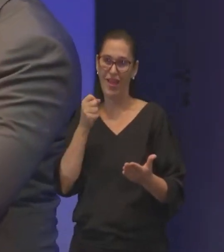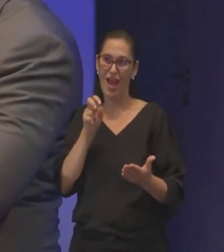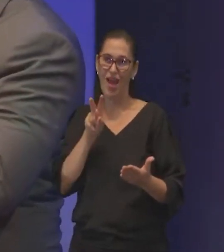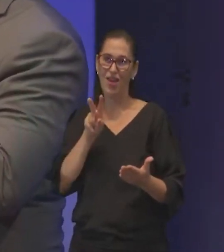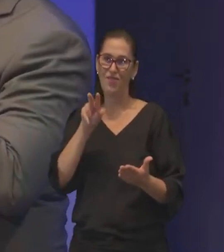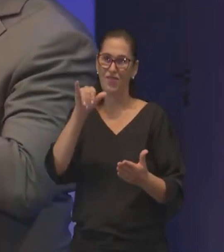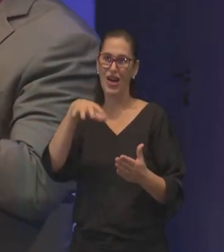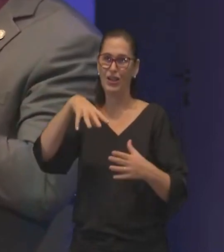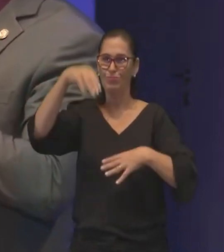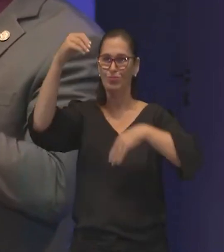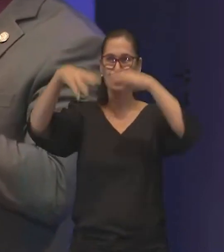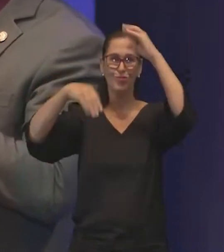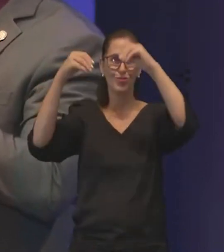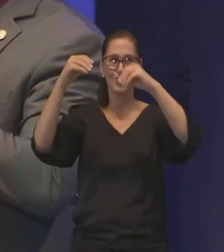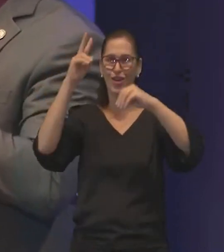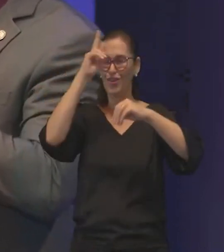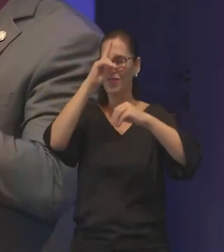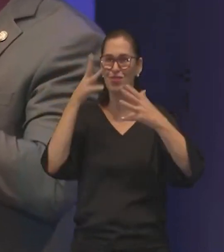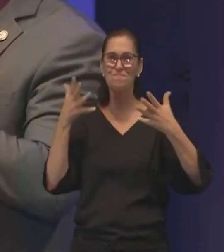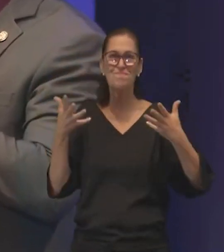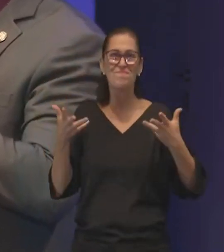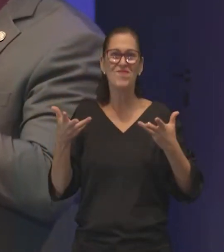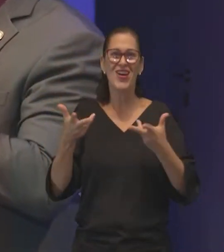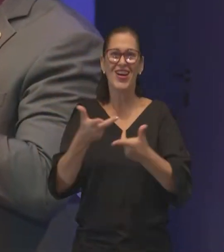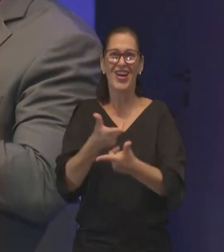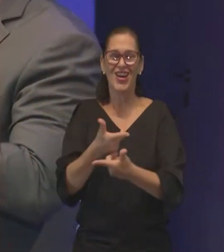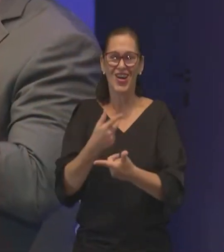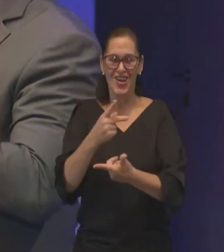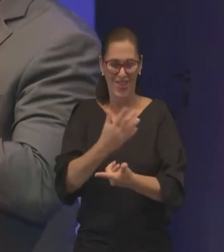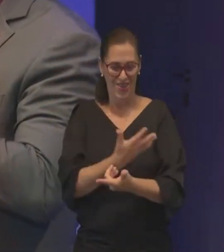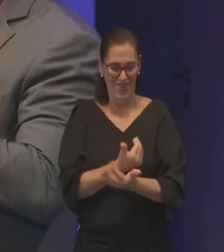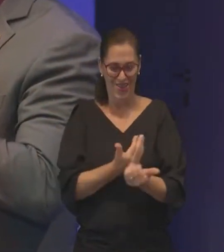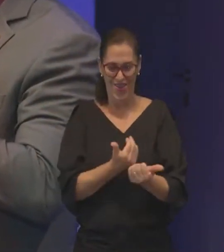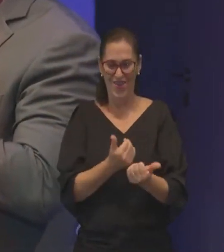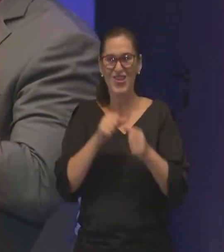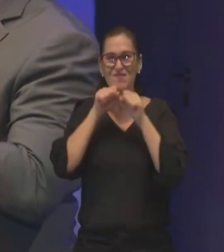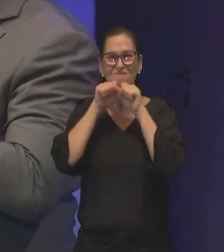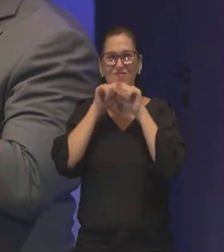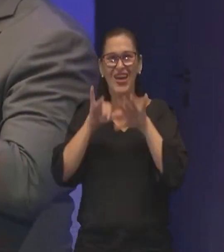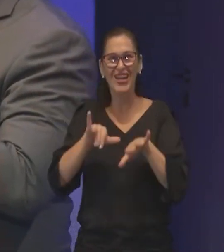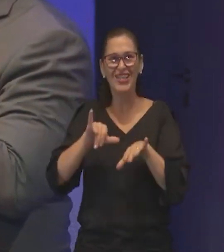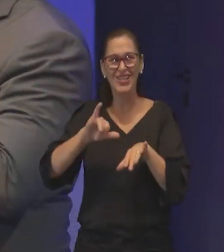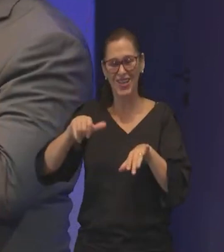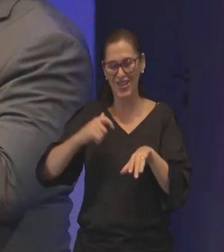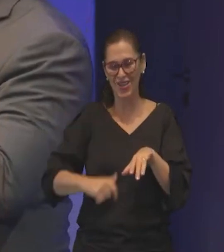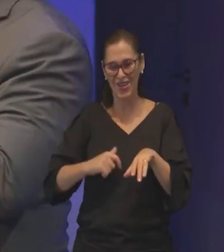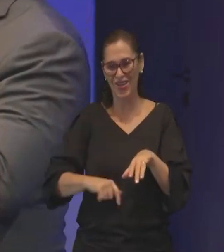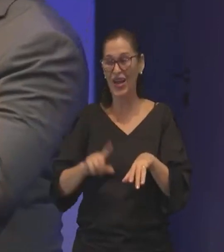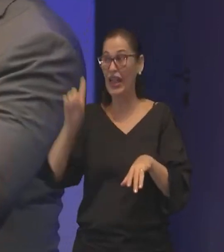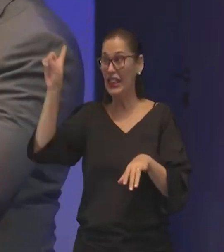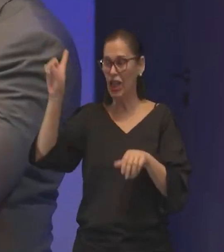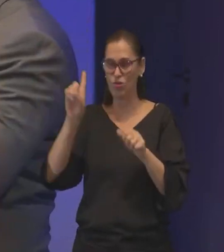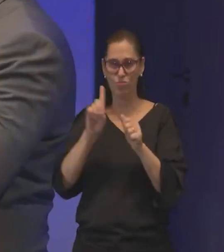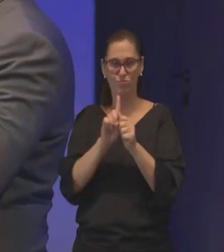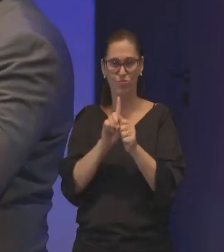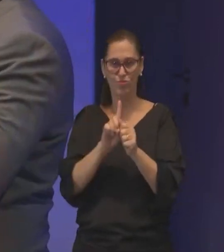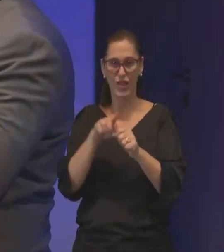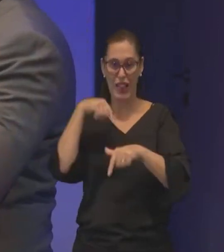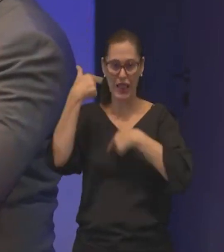palácio. Que vida extraordinária deste jovem, que bênção o que Deus fez na vida desse